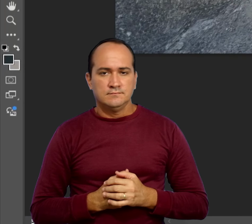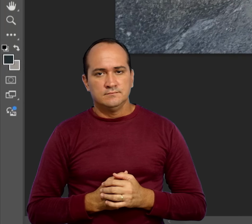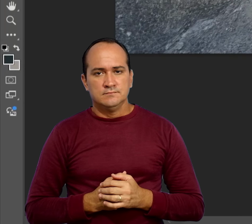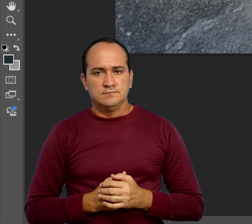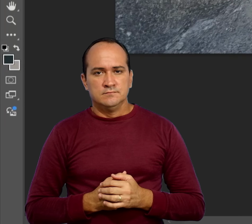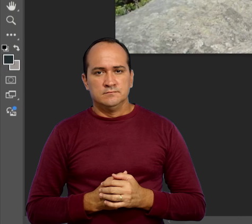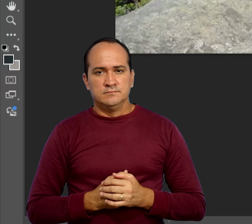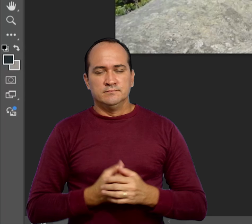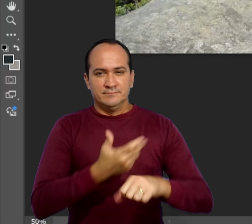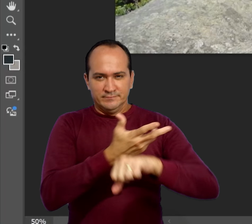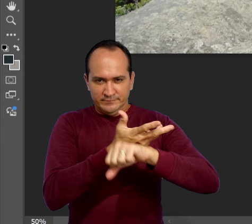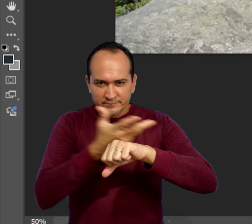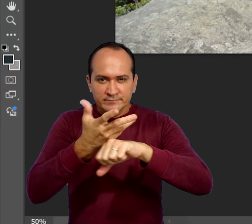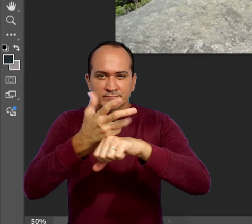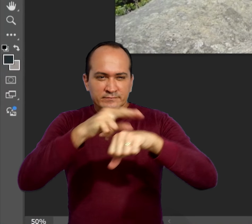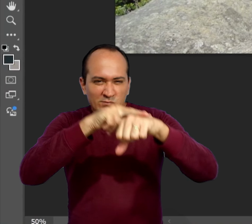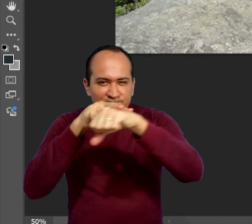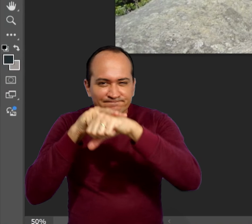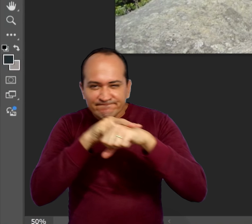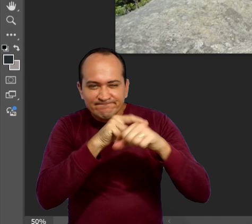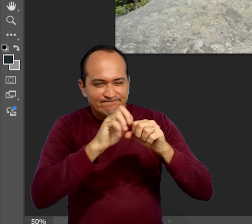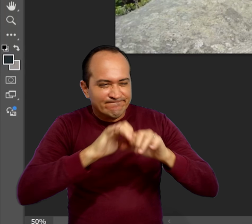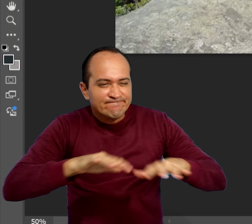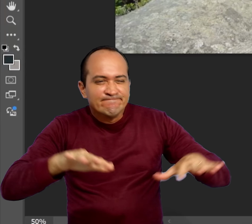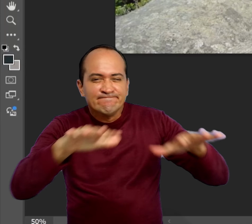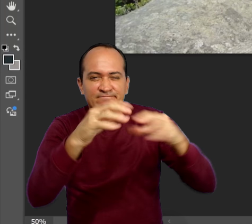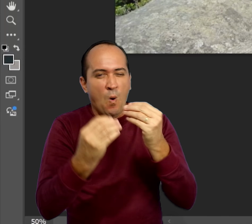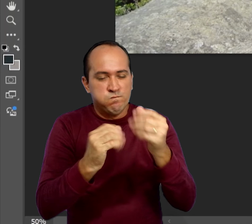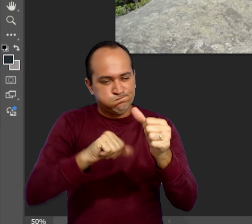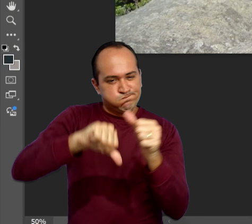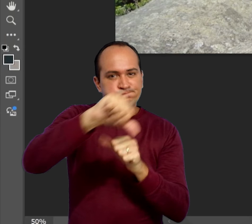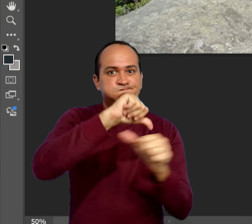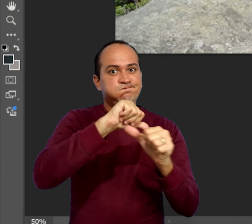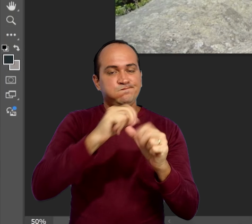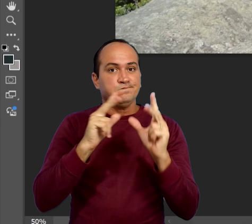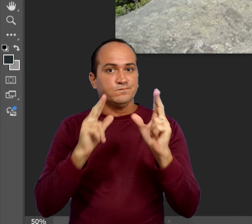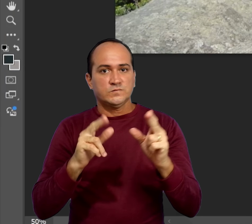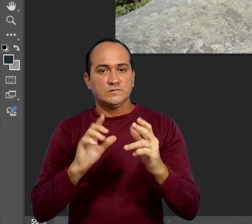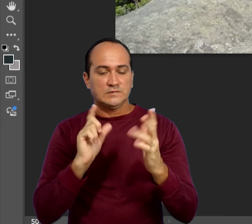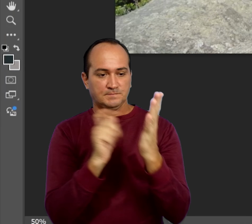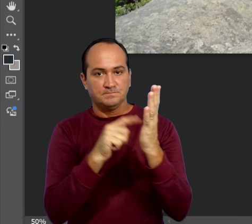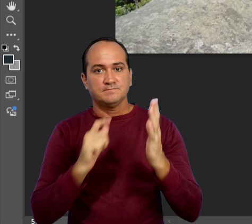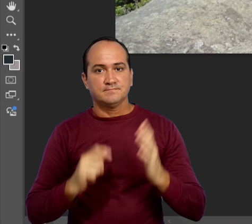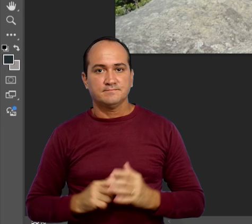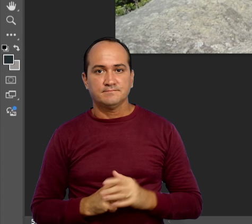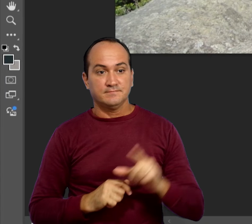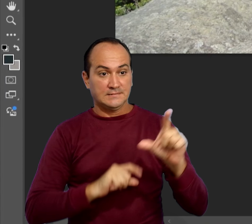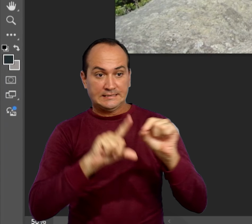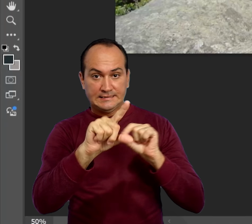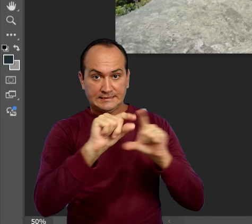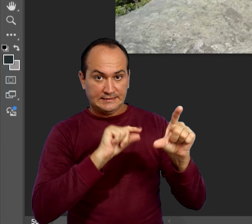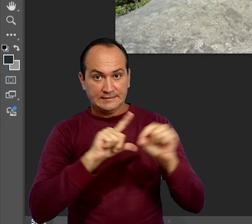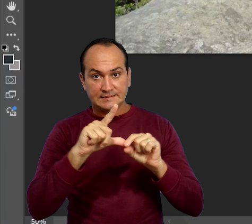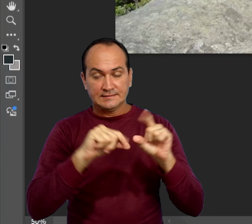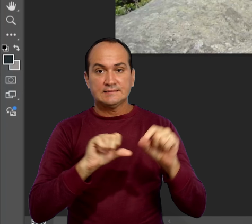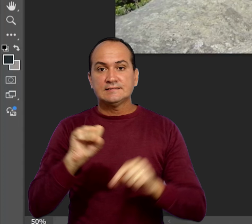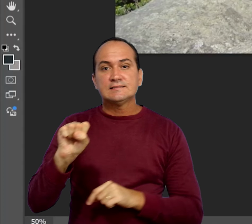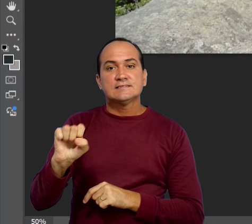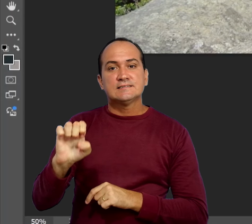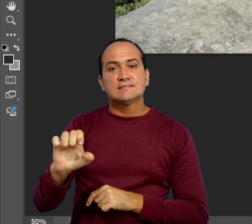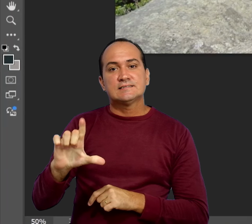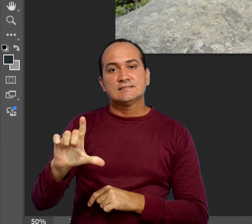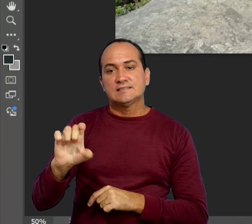parte aqui, ó, que tem a vegetação, eu vou fazer a mesma coisa, só que do jeito invertido. Então eu vou selecionar